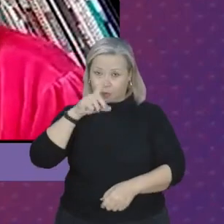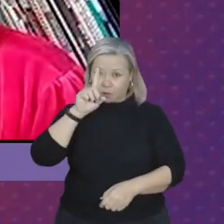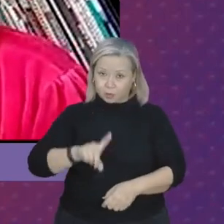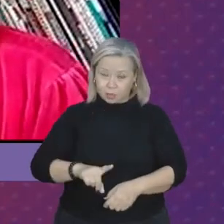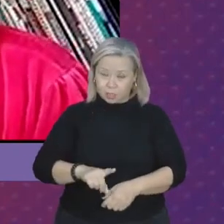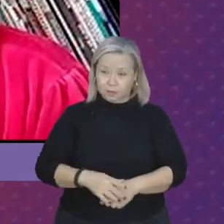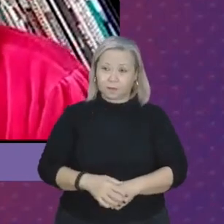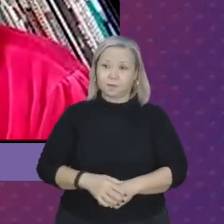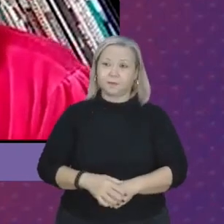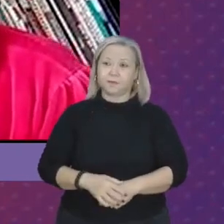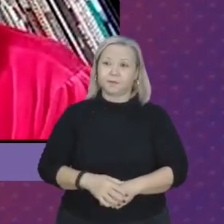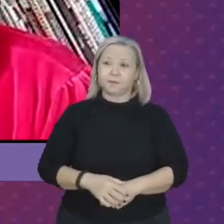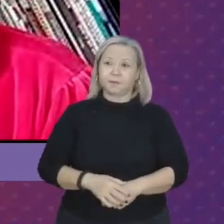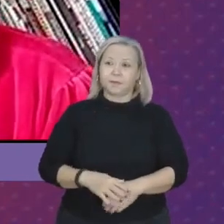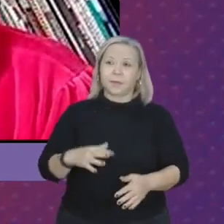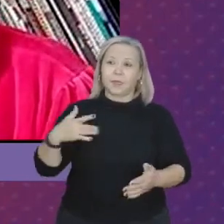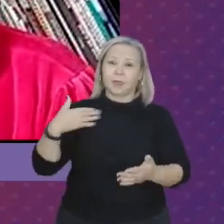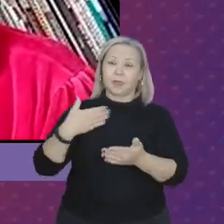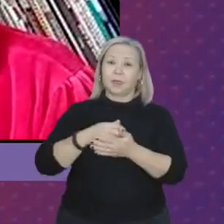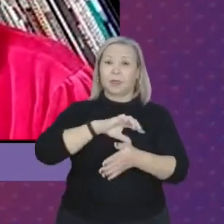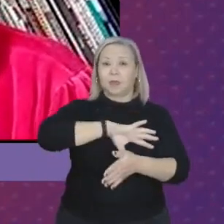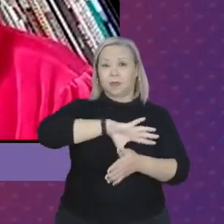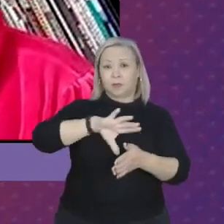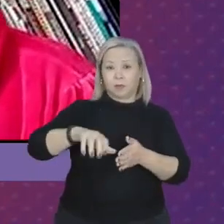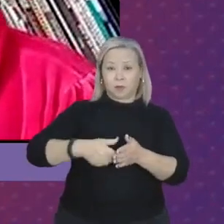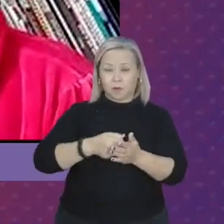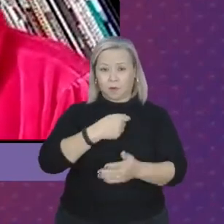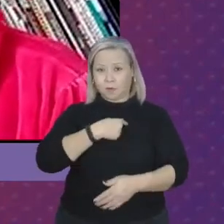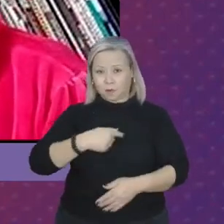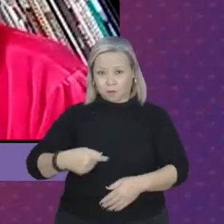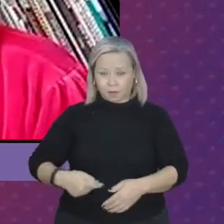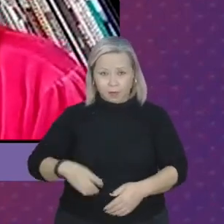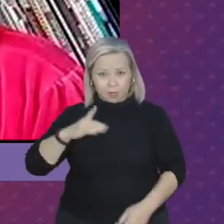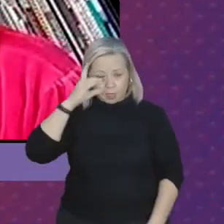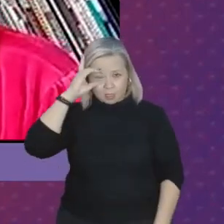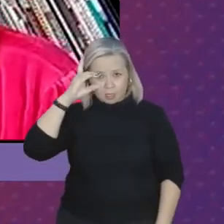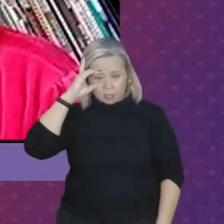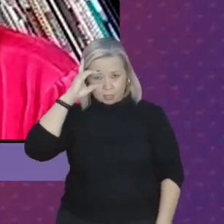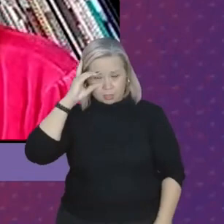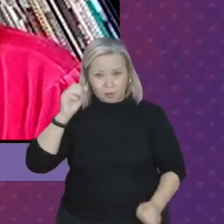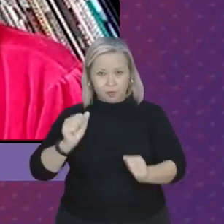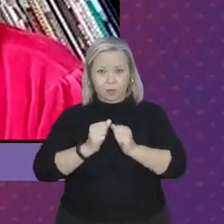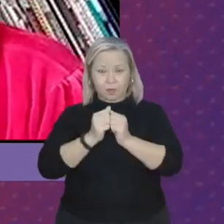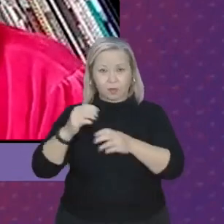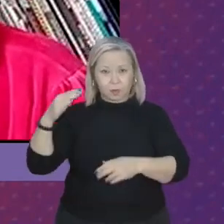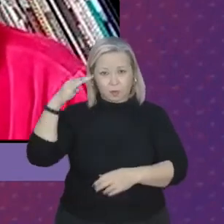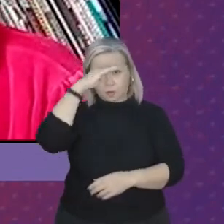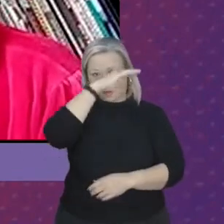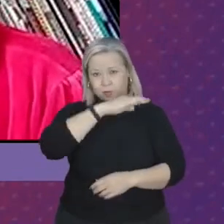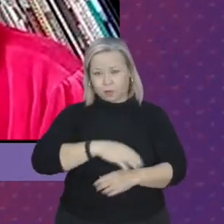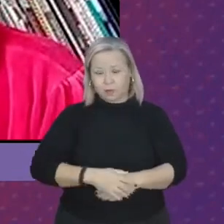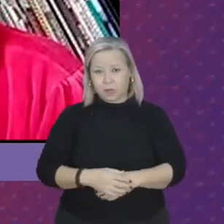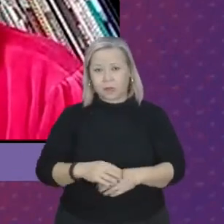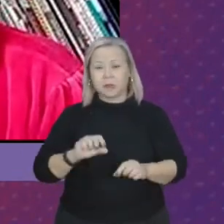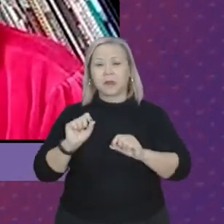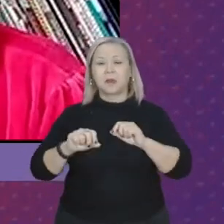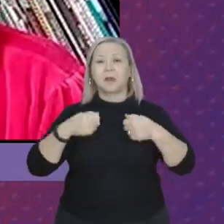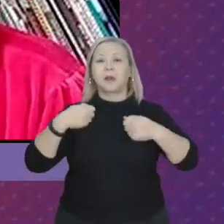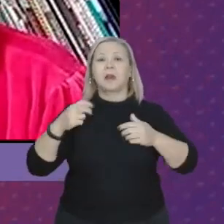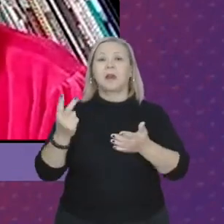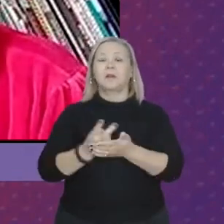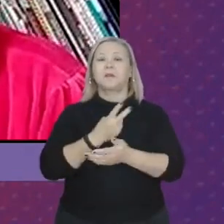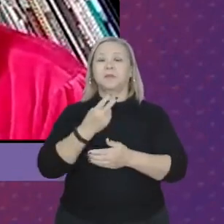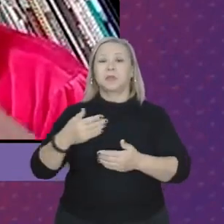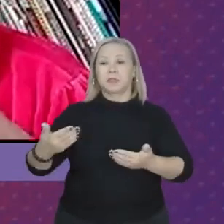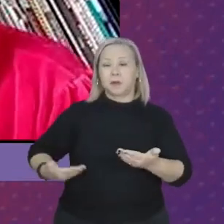Constituição. Desde o golpe contra o governo da presidenta Dilma e com o governo Bolsonaro, a tendência a submeter todas as